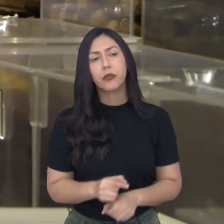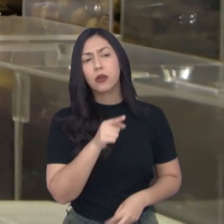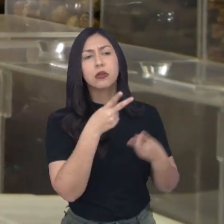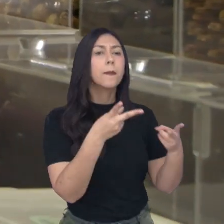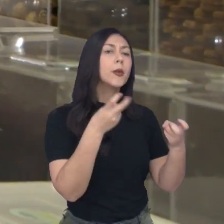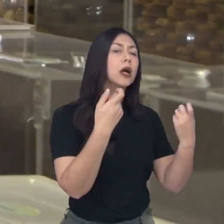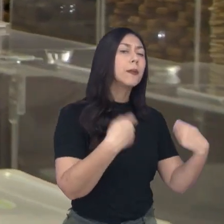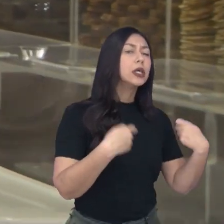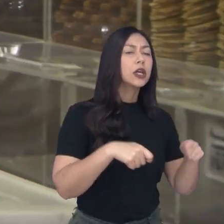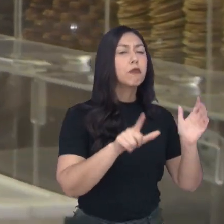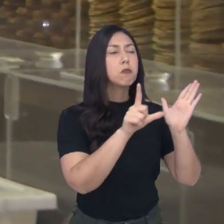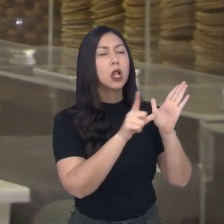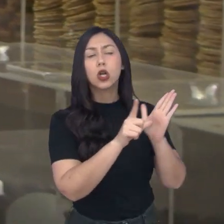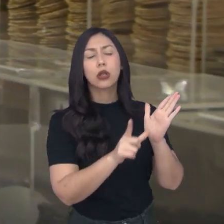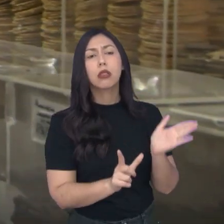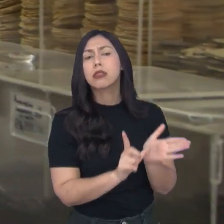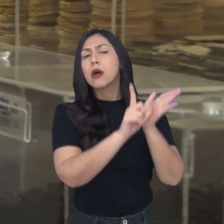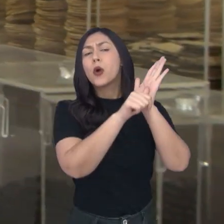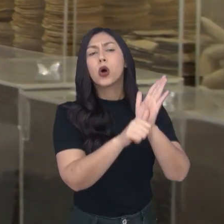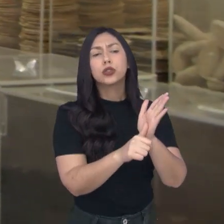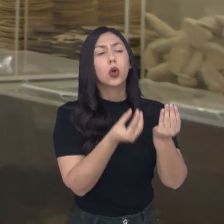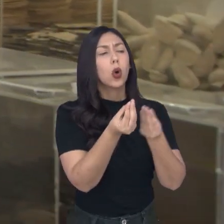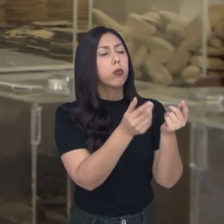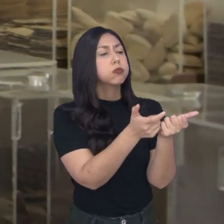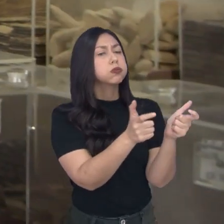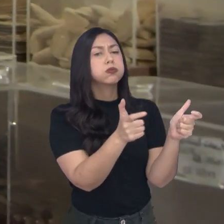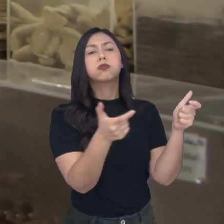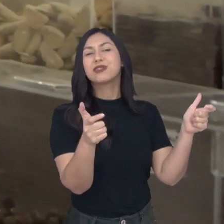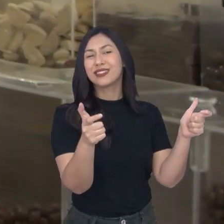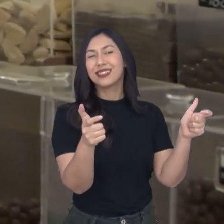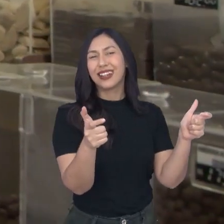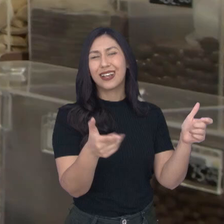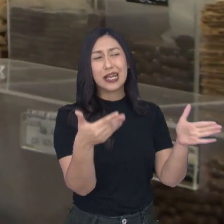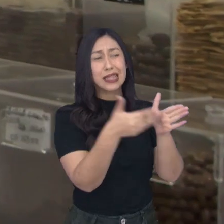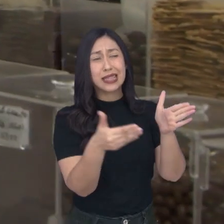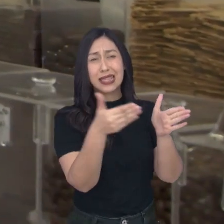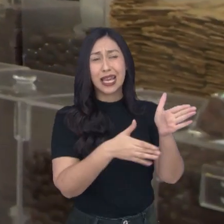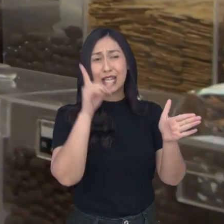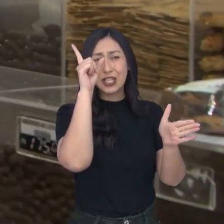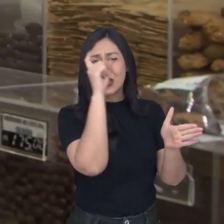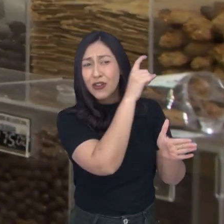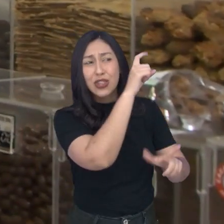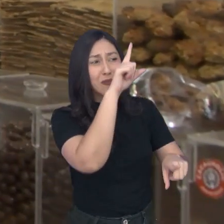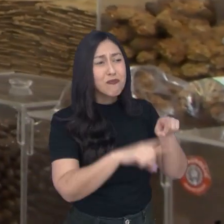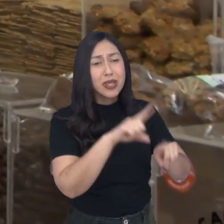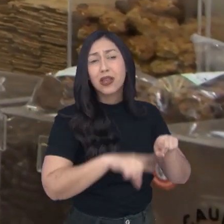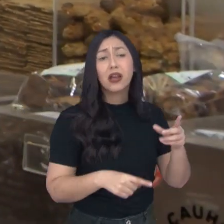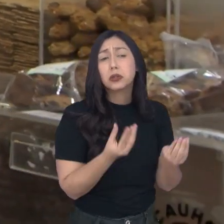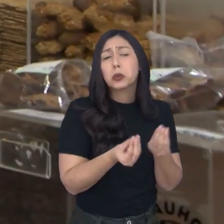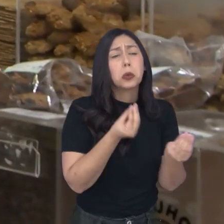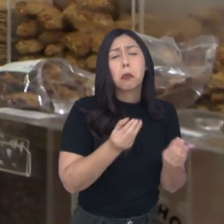loja depois de adulto, vocês foram expandindo. Tinha uma dificuldade na distribuição, de pegar produtos? Como que era